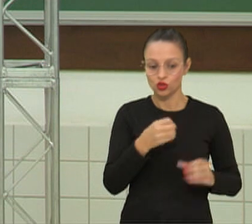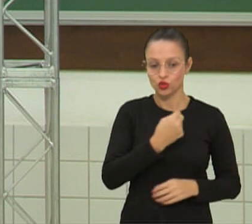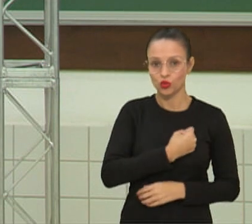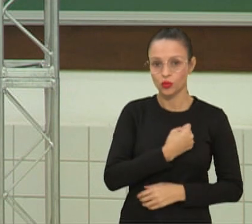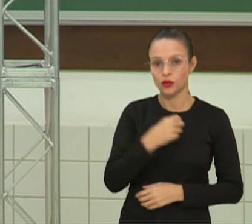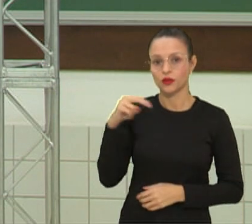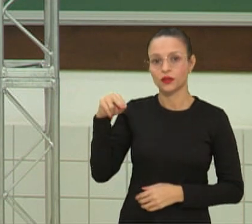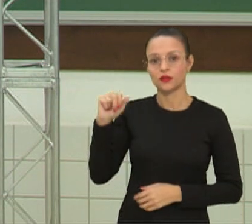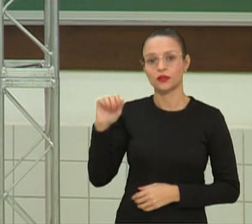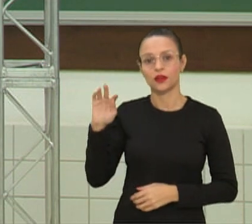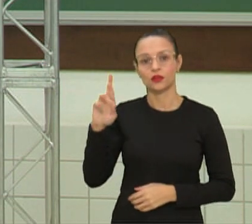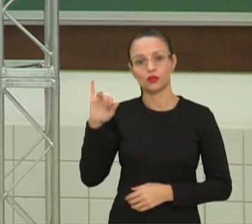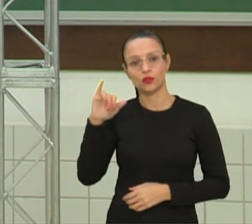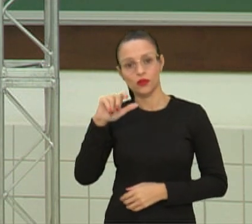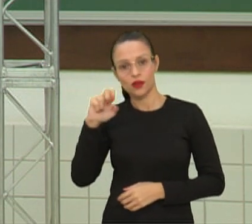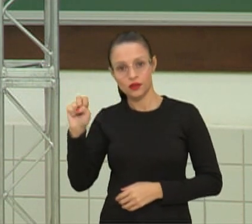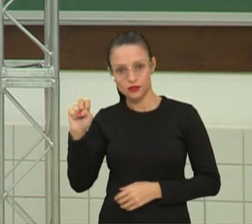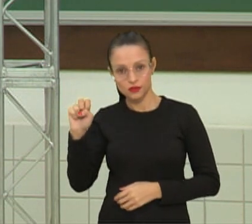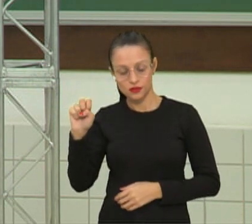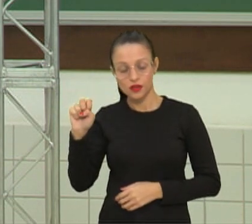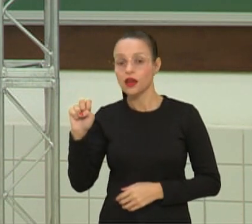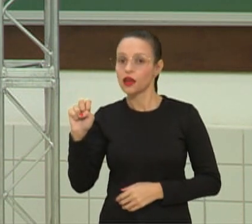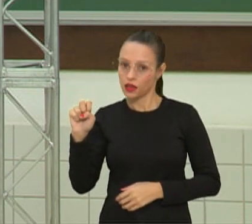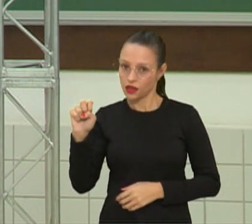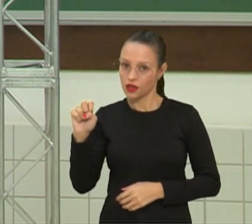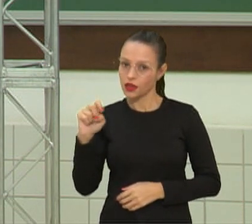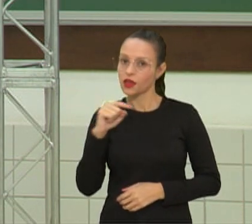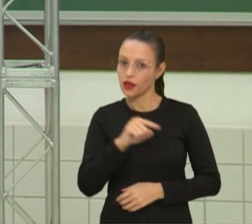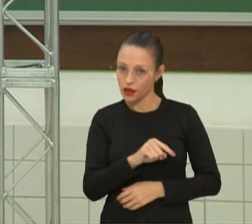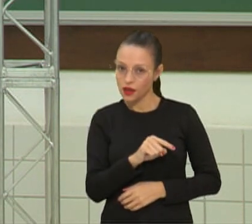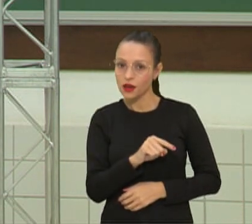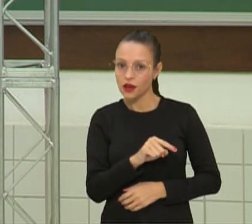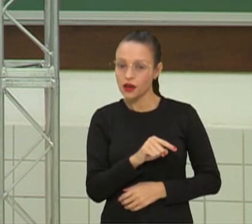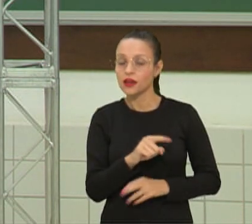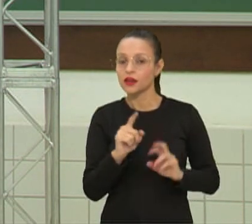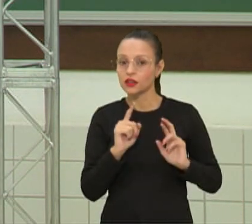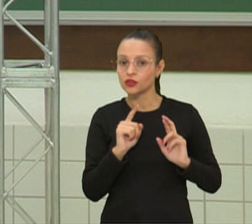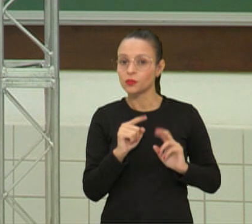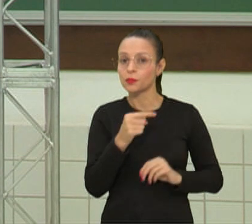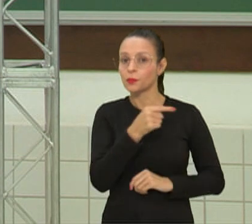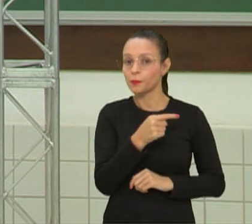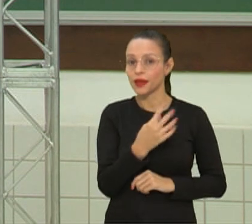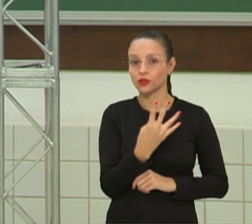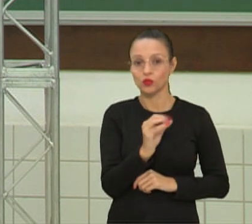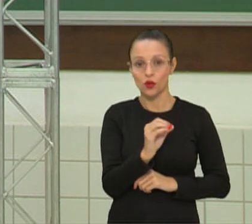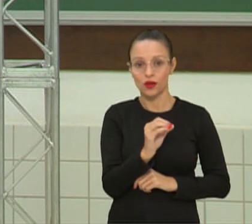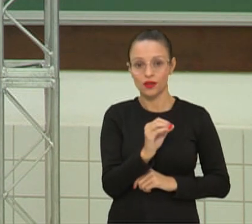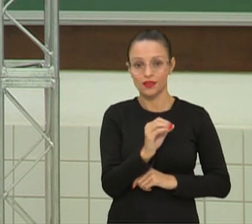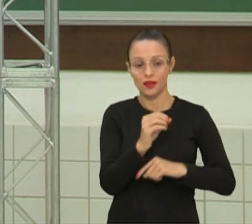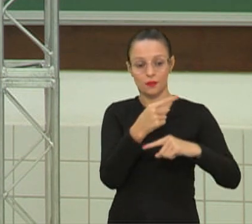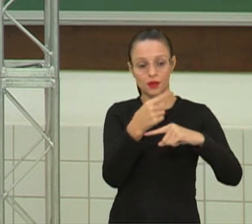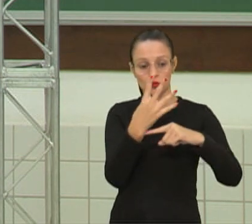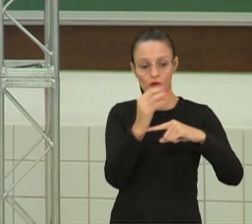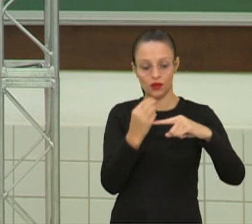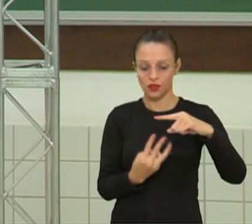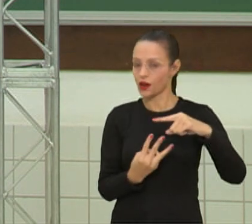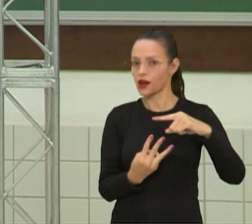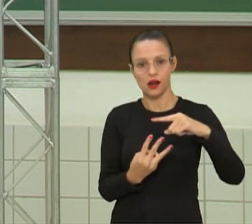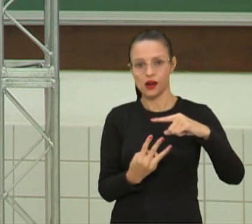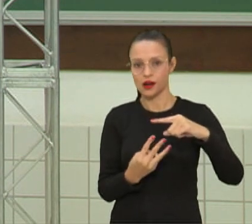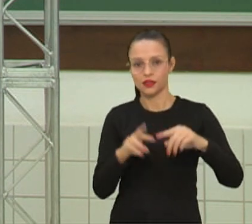assim, o conjunto universo da equação é os números naturais, são os números naturais. Menos 40 terços não ia dar, porque menos 40 terços